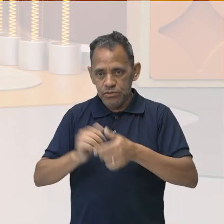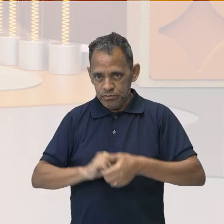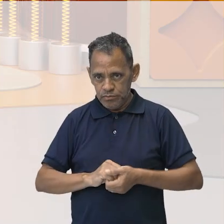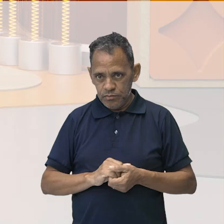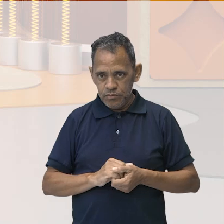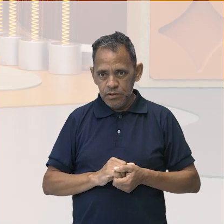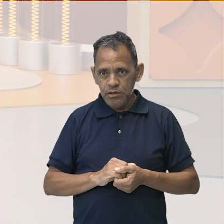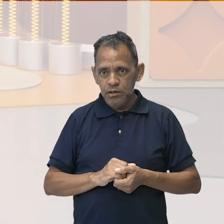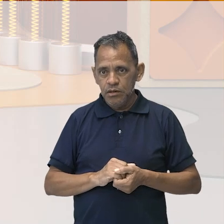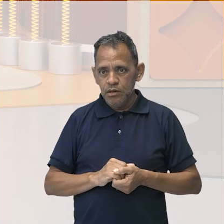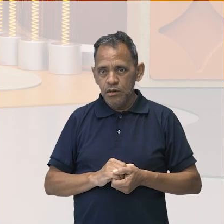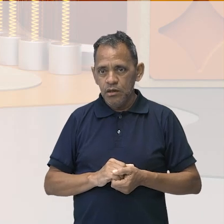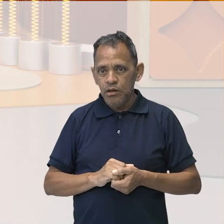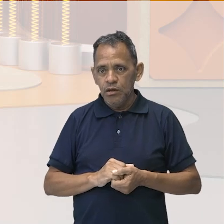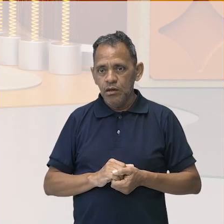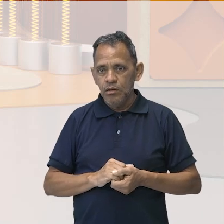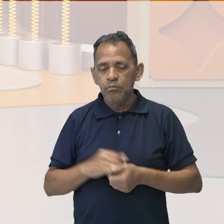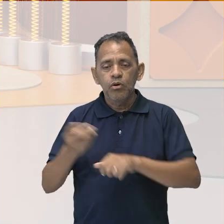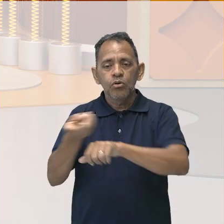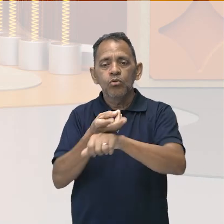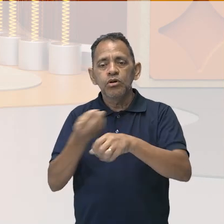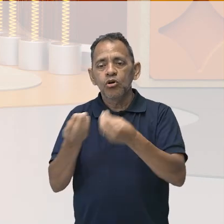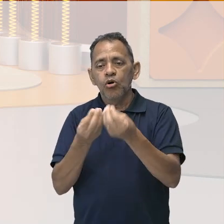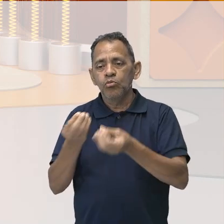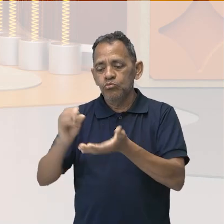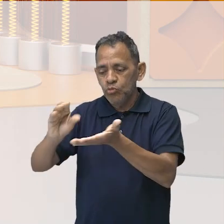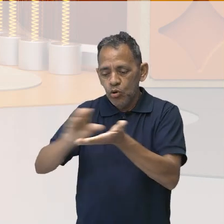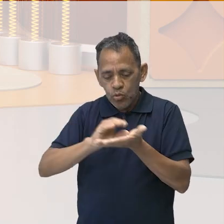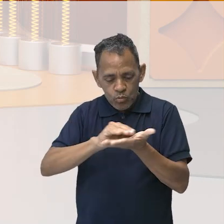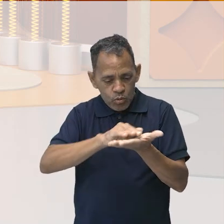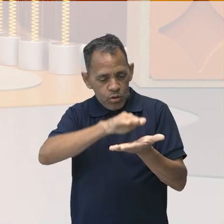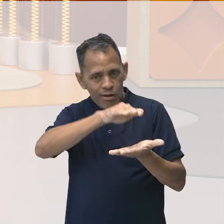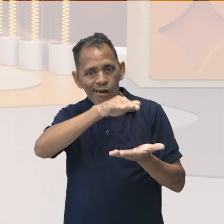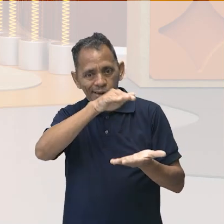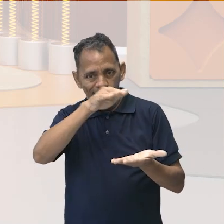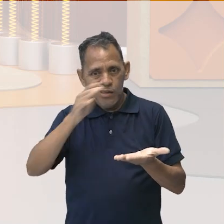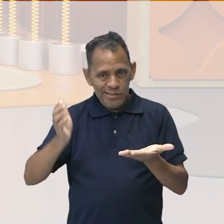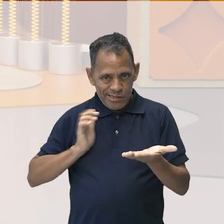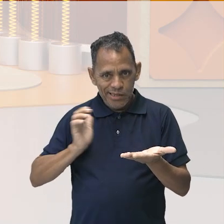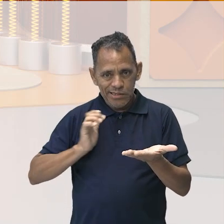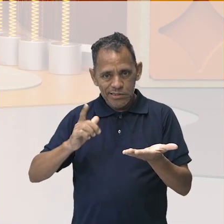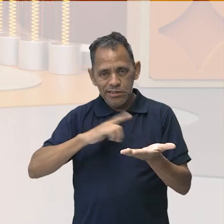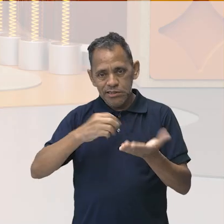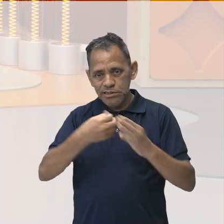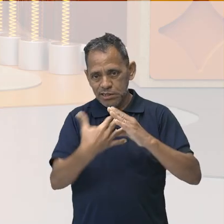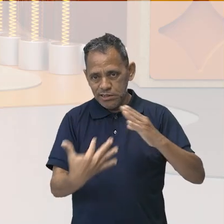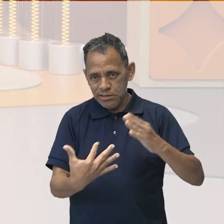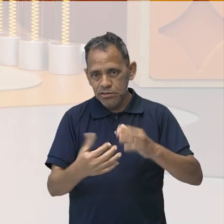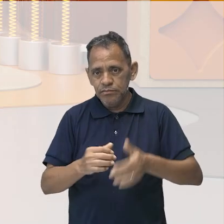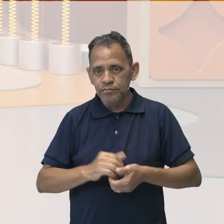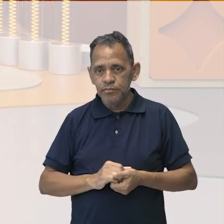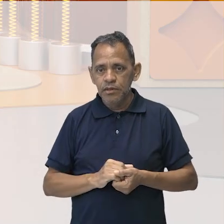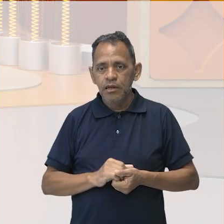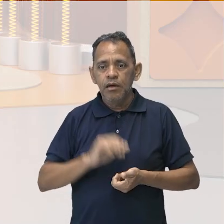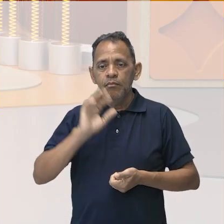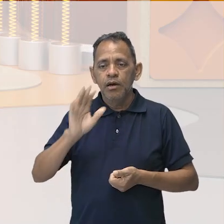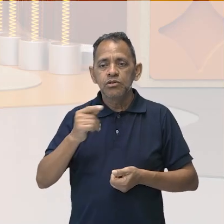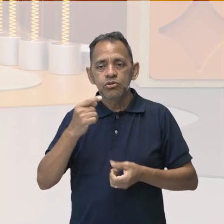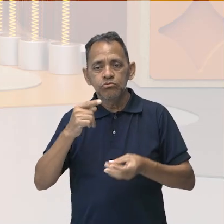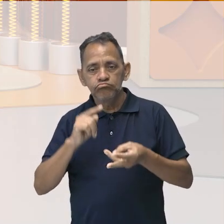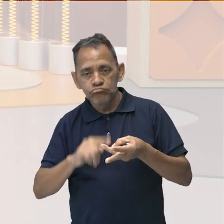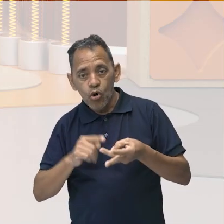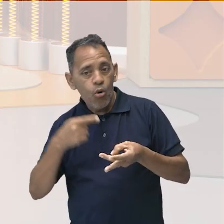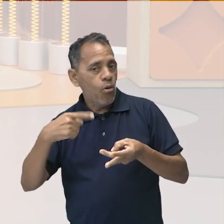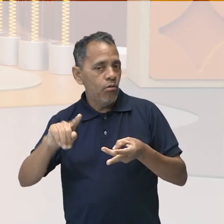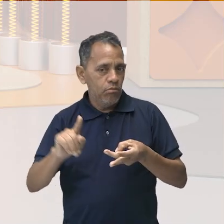a busca ali pelo máximo lucro e pela acumulação de riquezas vai nos dar essas características, tá? Mas outra característica do